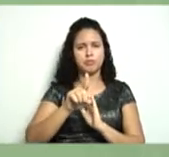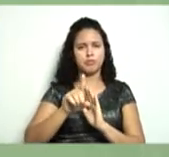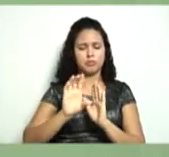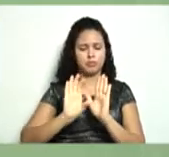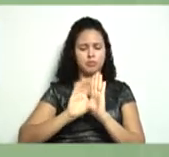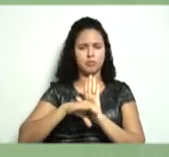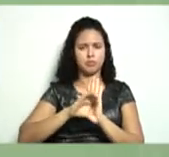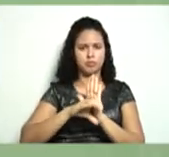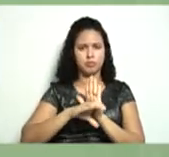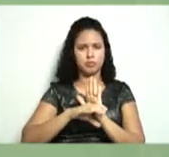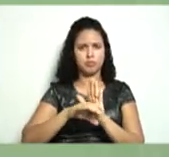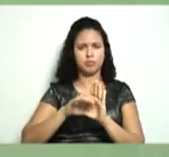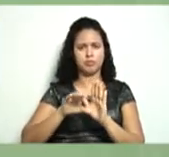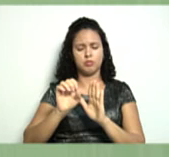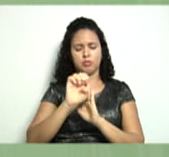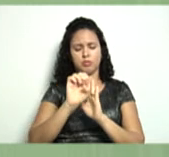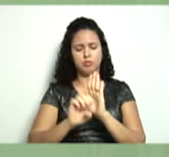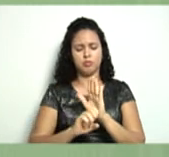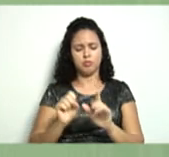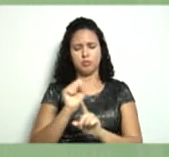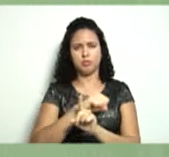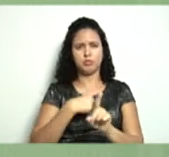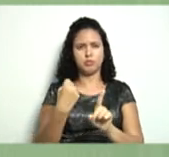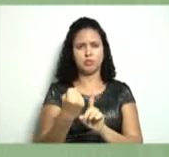conceituado Estatuto Social.